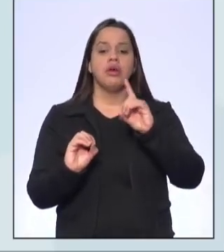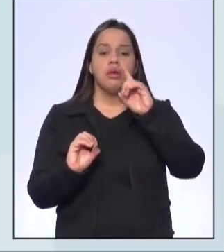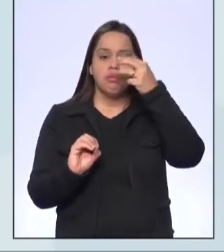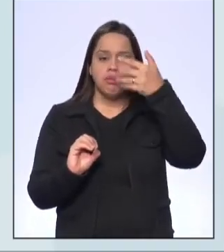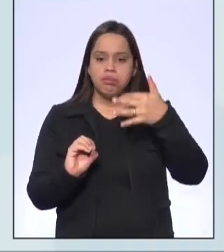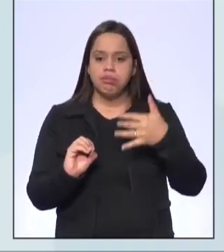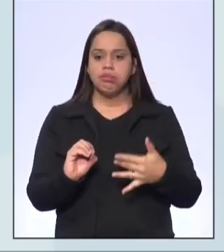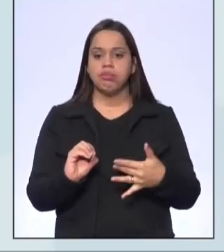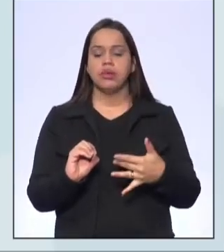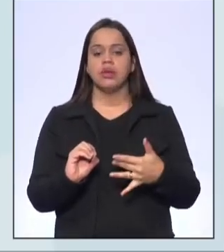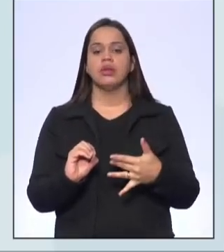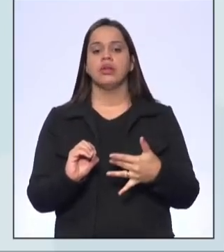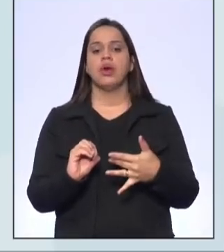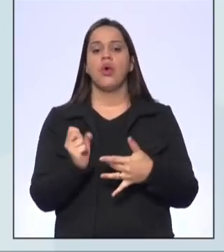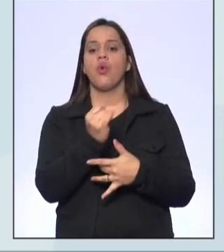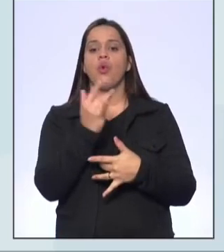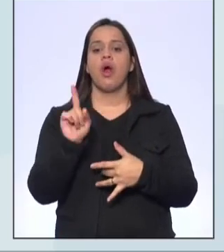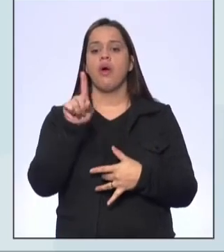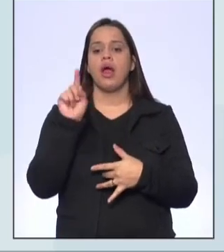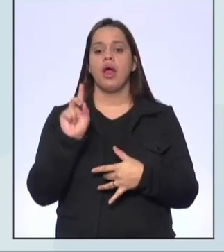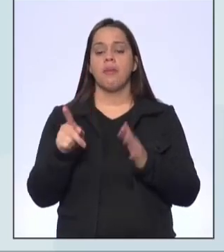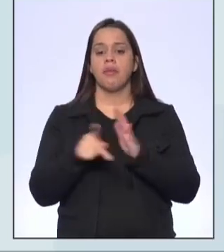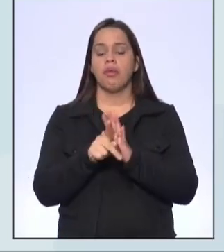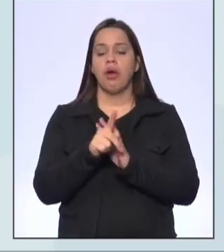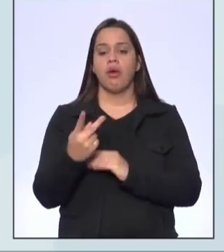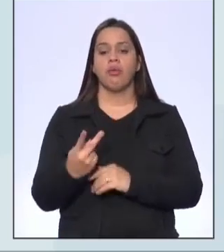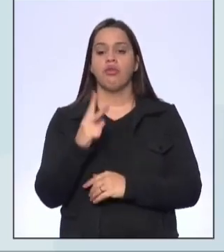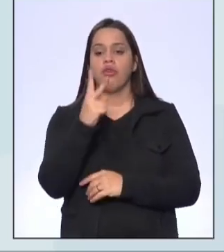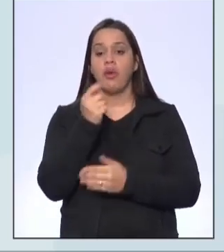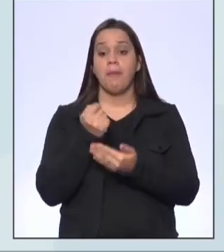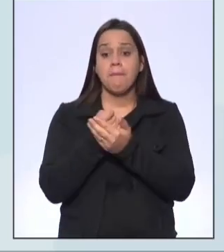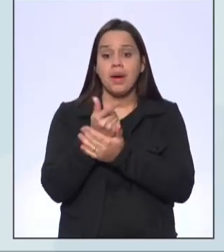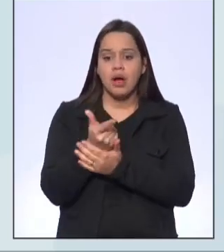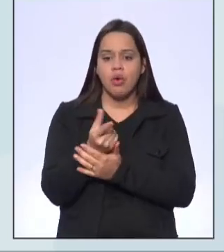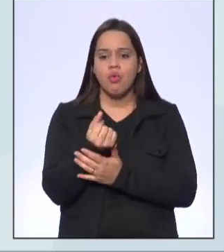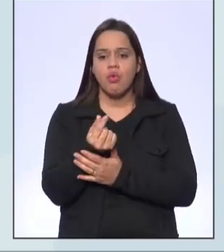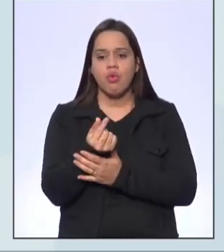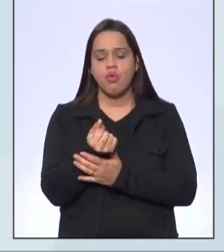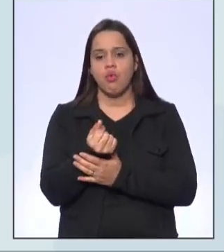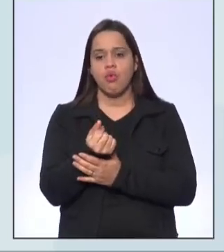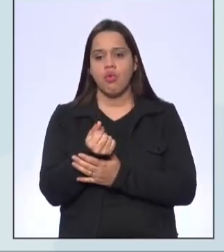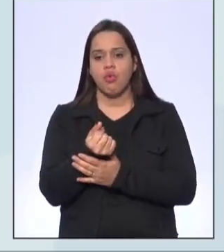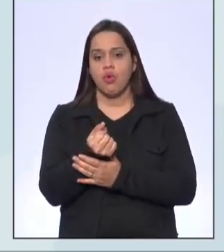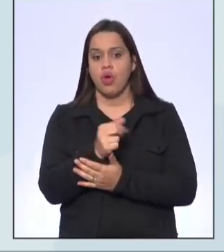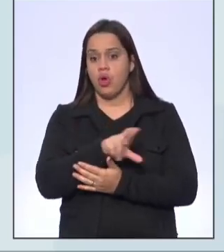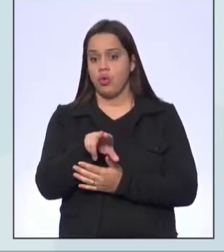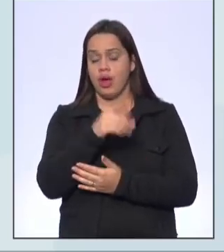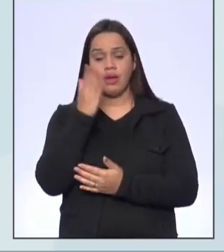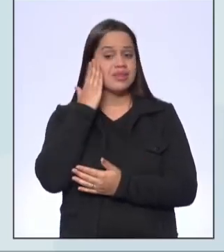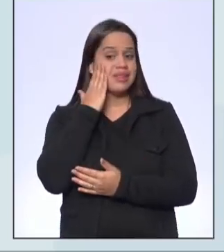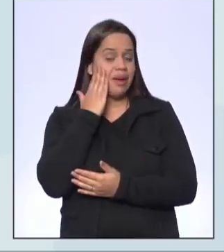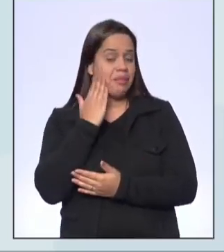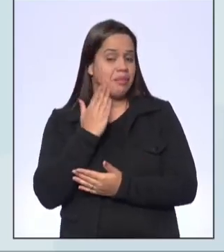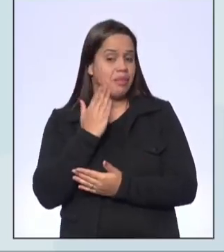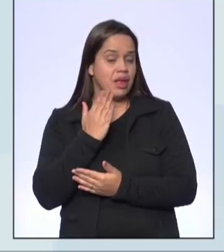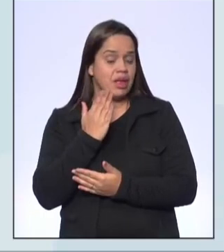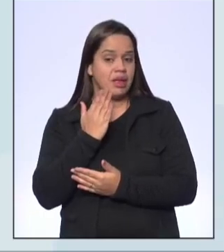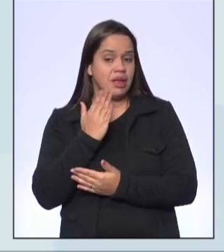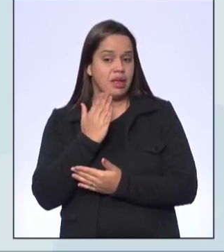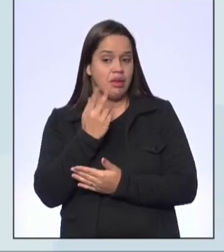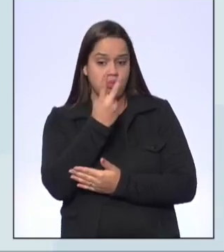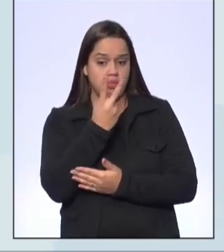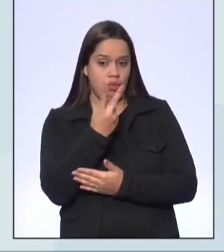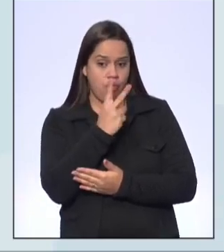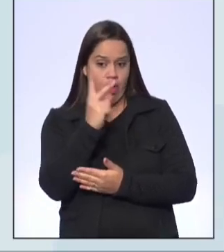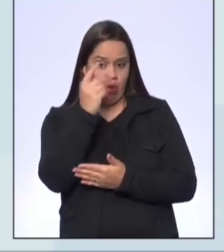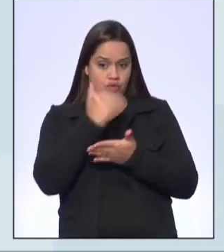Qual dessas alternativas é o valor, né? Quanto ela pagou? Eu não quero saber o valor do desconto. Eu quero saber o quanto